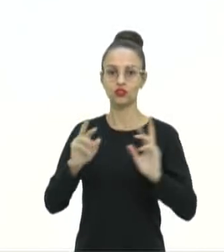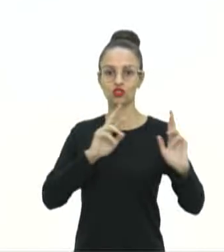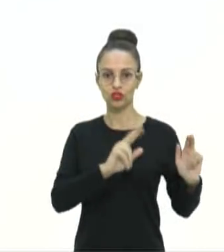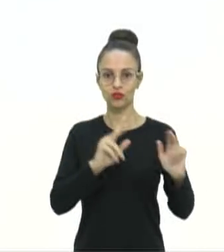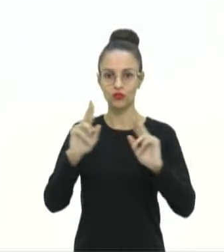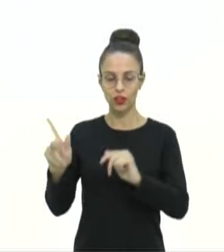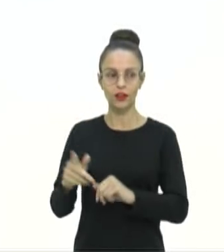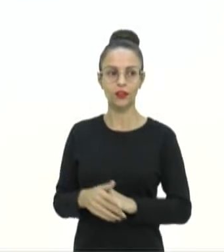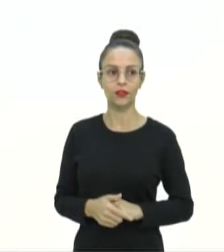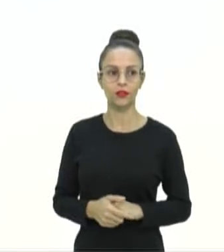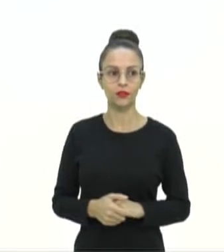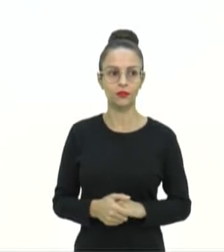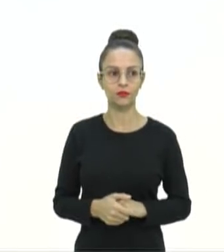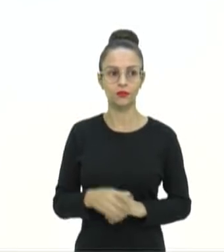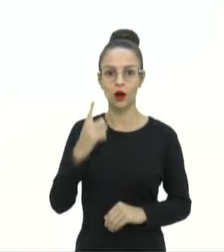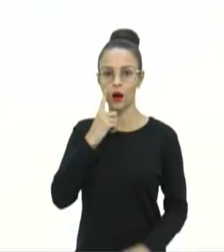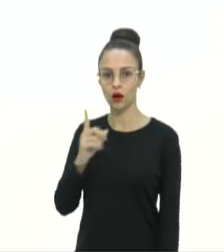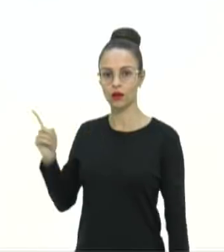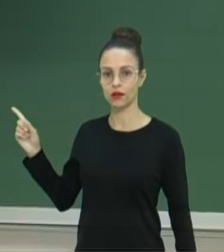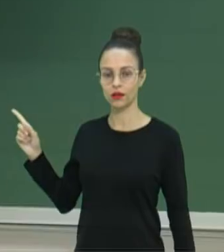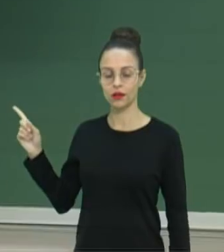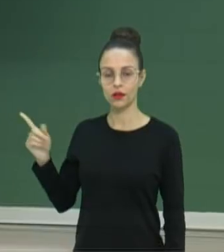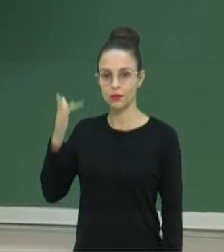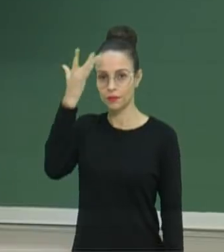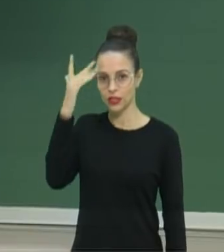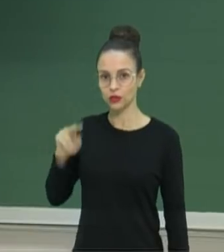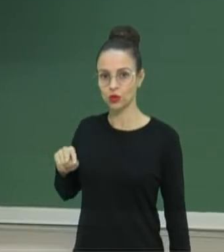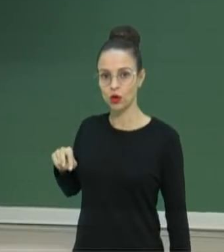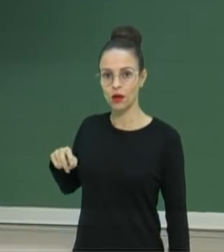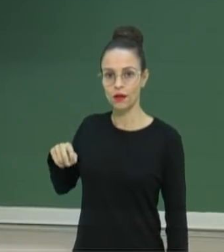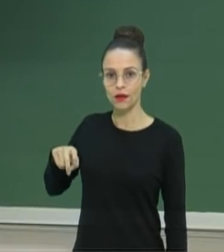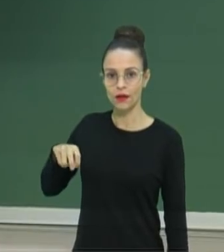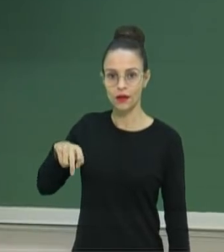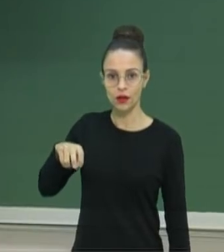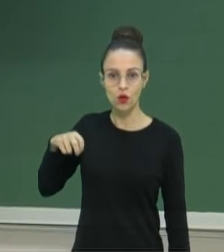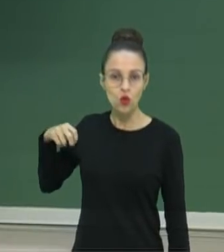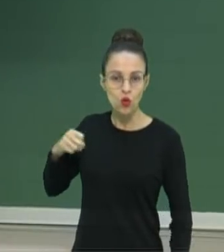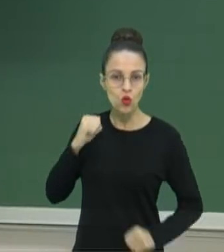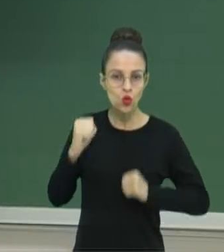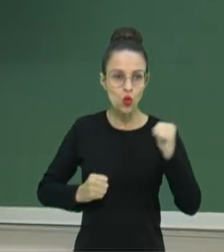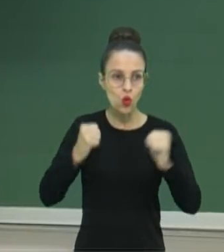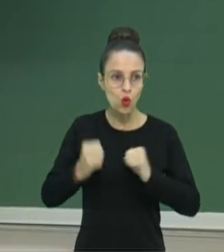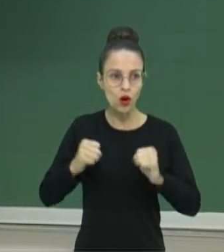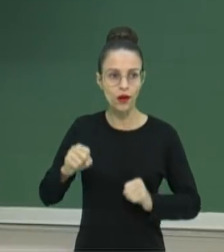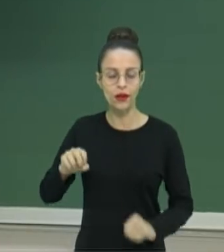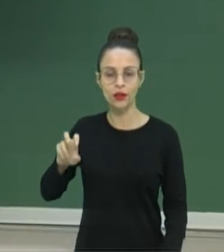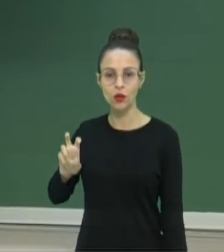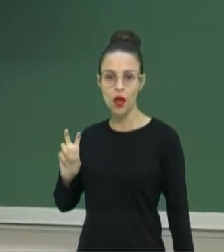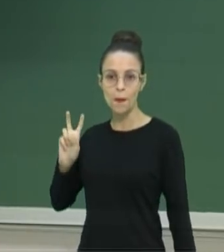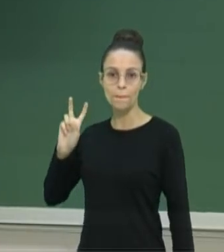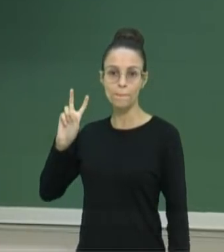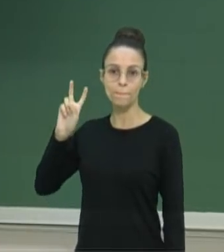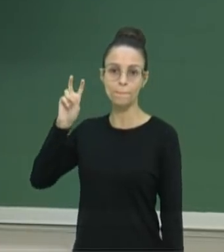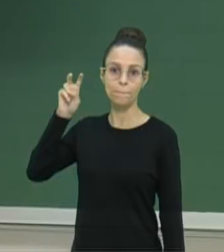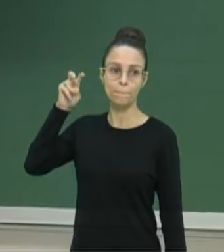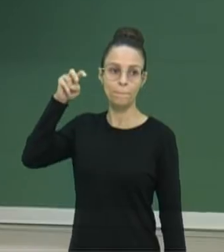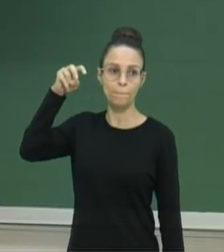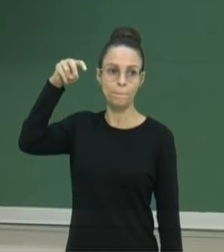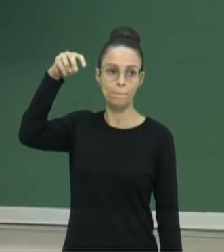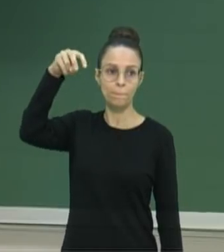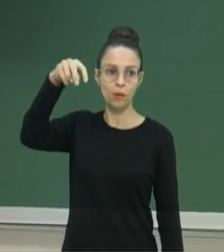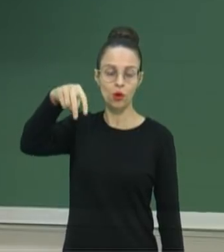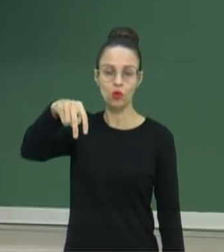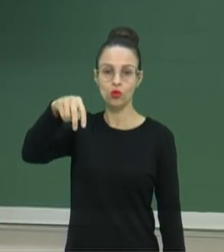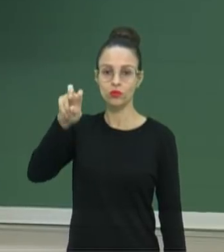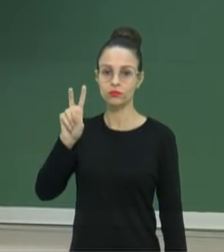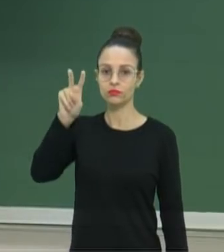distintos aqui. Então veja, né? A pessoa está correndo, aqui ela está saltando, né? E aqui a